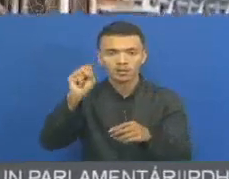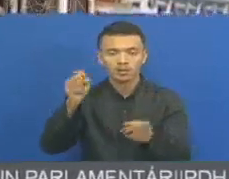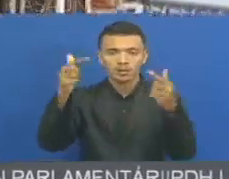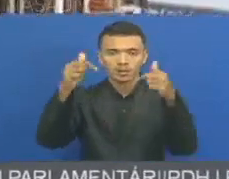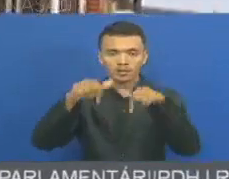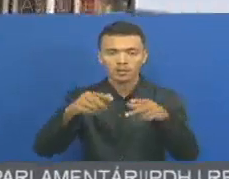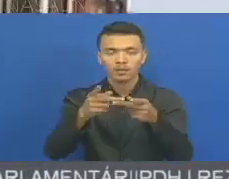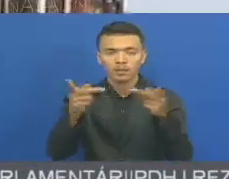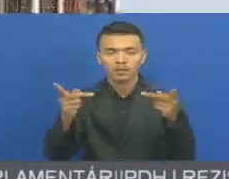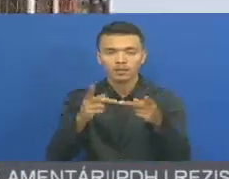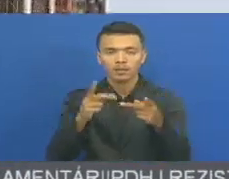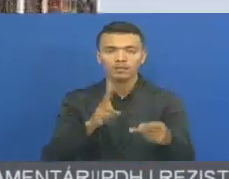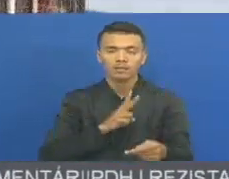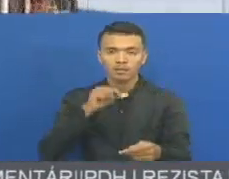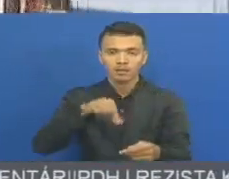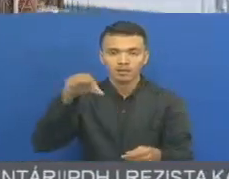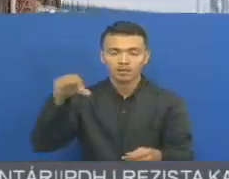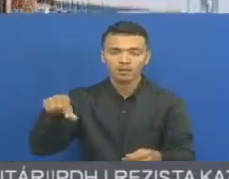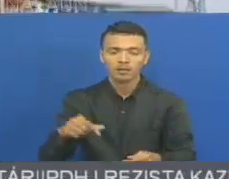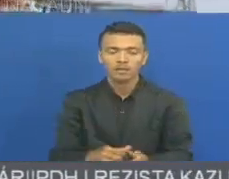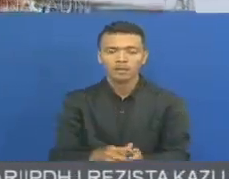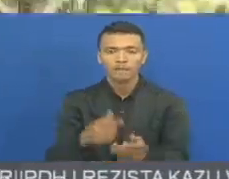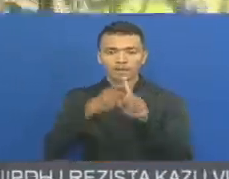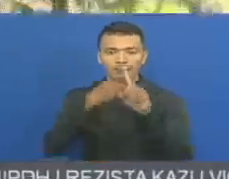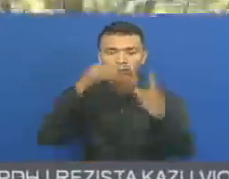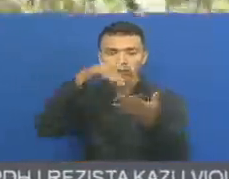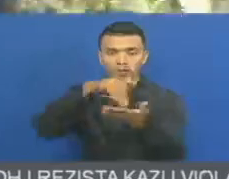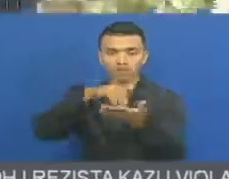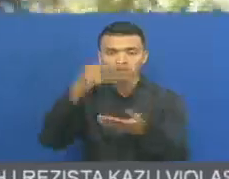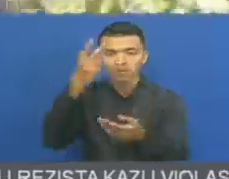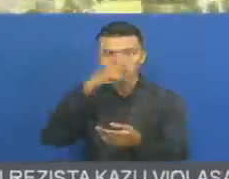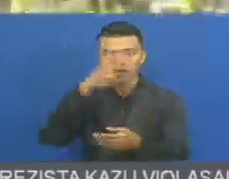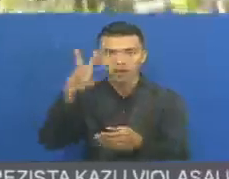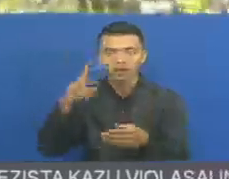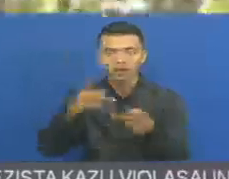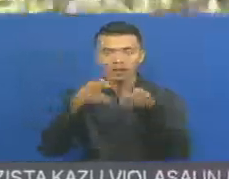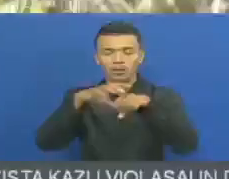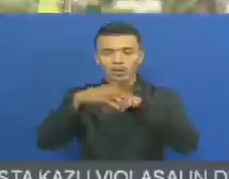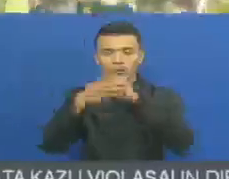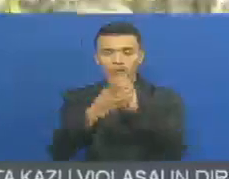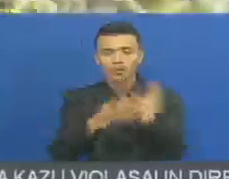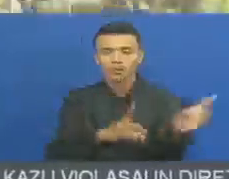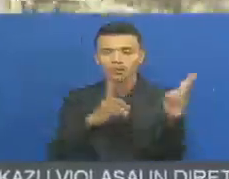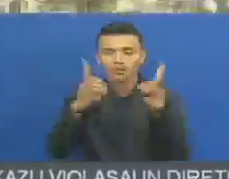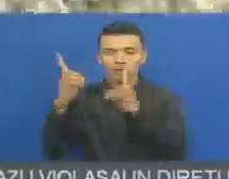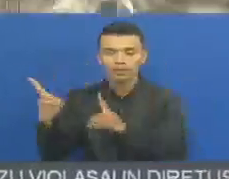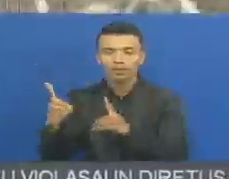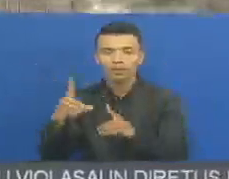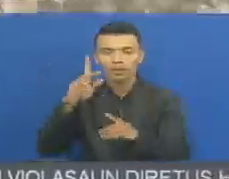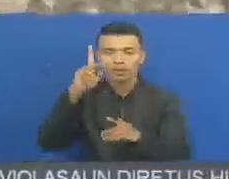ia área Beaço Viqueque. Husi estudo viabilidade identifica. Total raiba ia implementação projeto